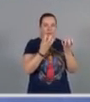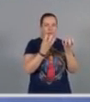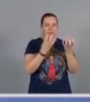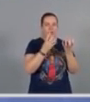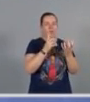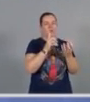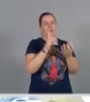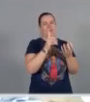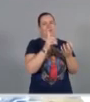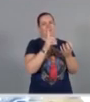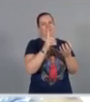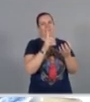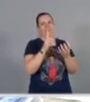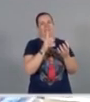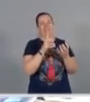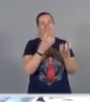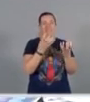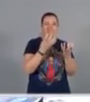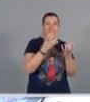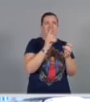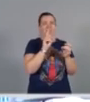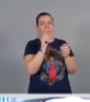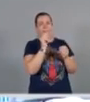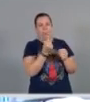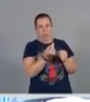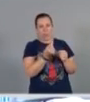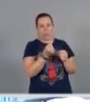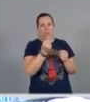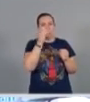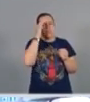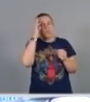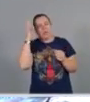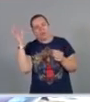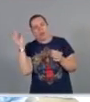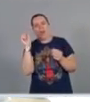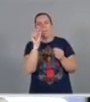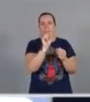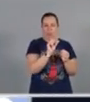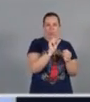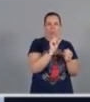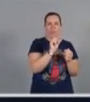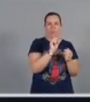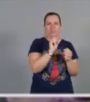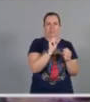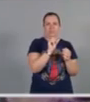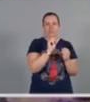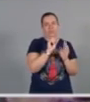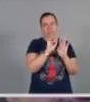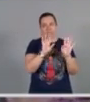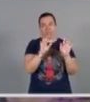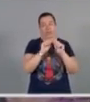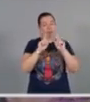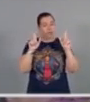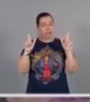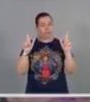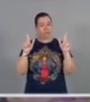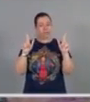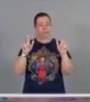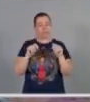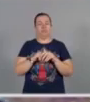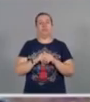suficiente sonhar não é o suficiente tá claro isso